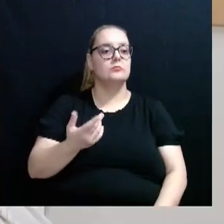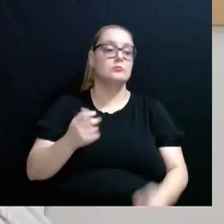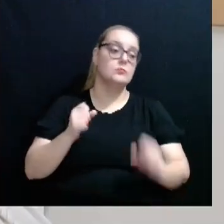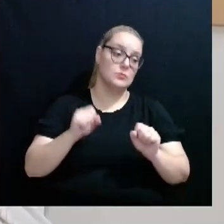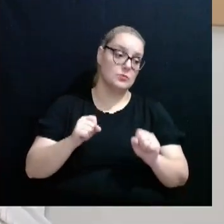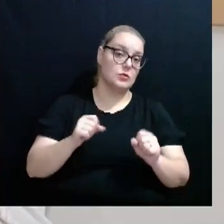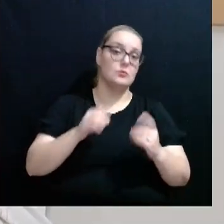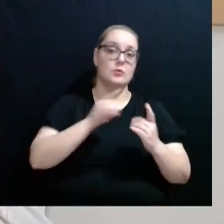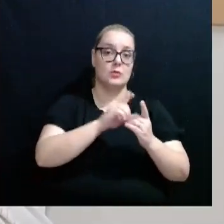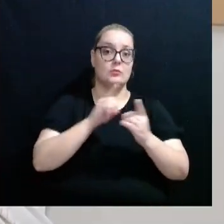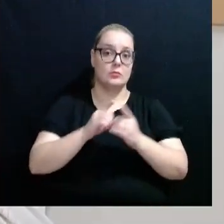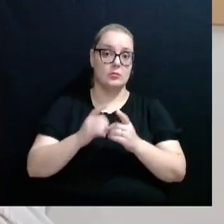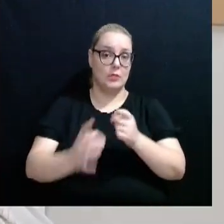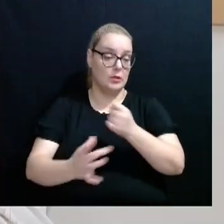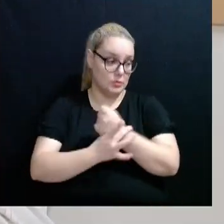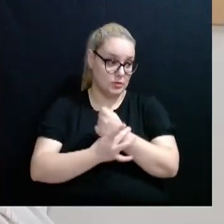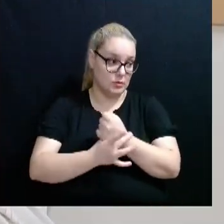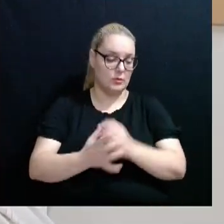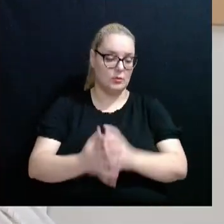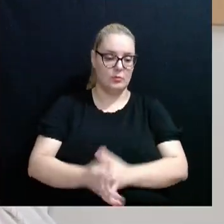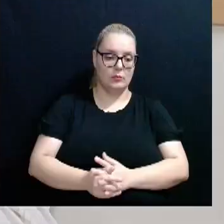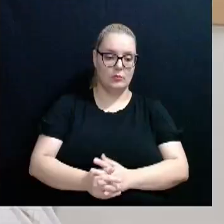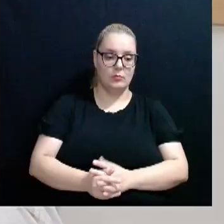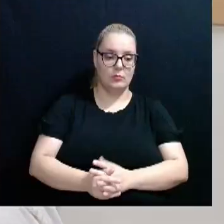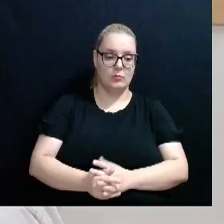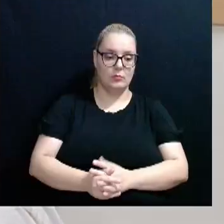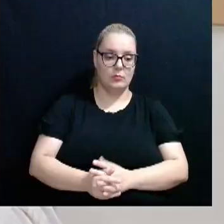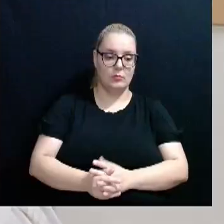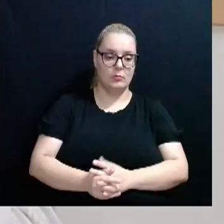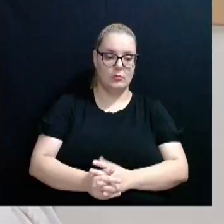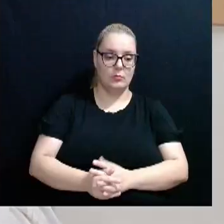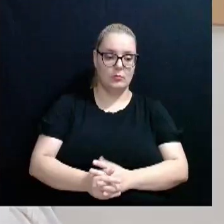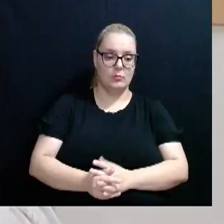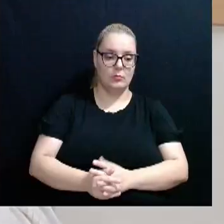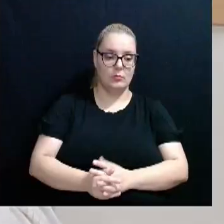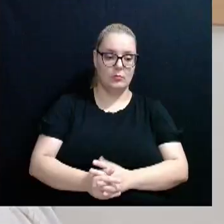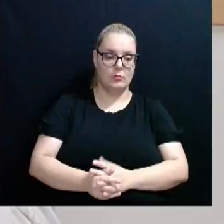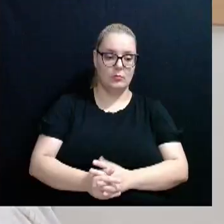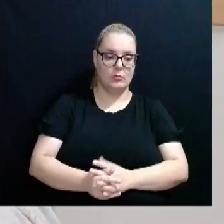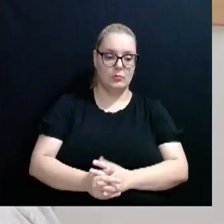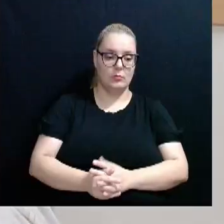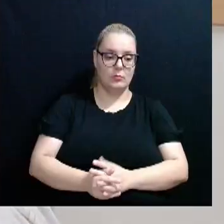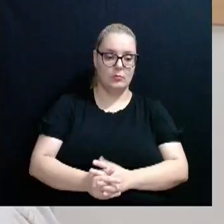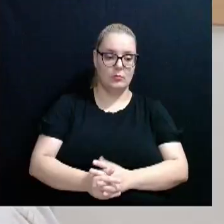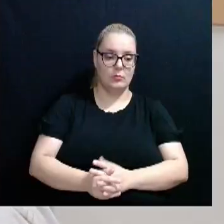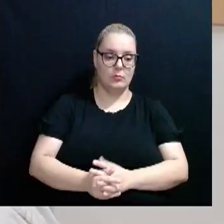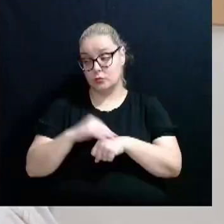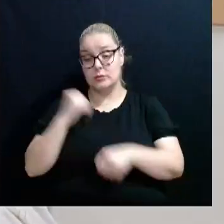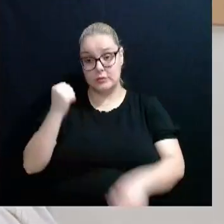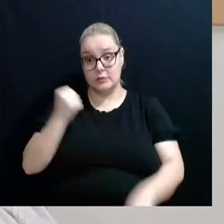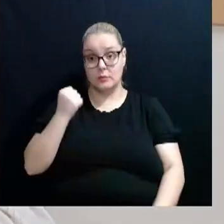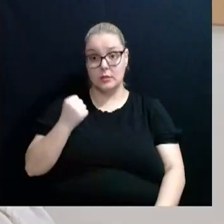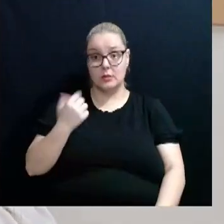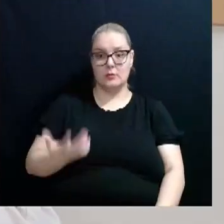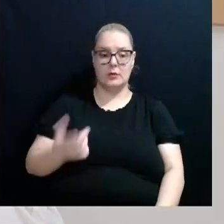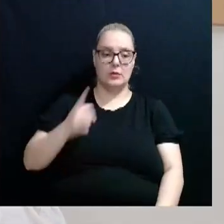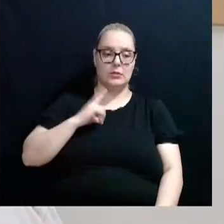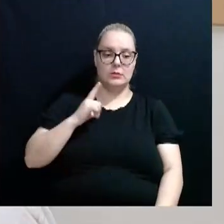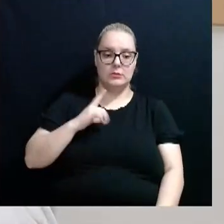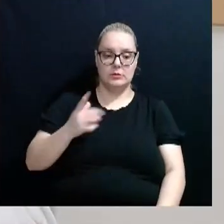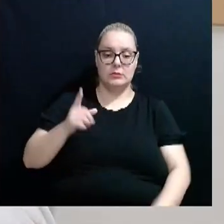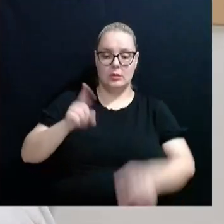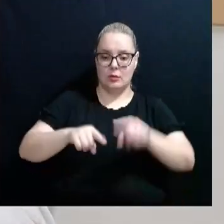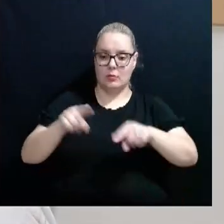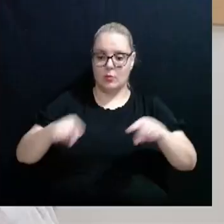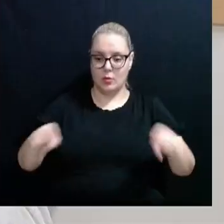seguro? Muito bom. Vamos lá. O seguro de doenças graves, ele tem uma variação de seguradora